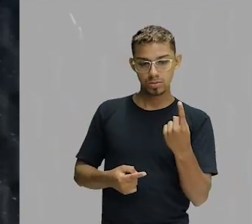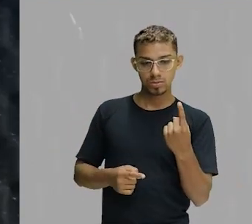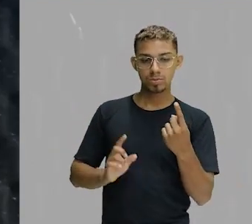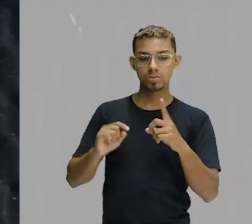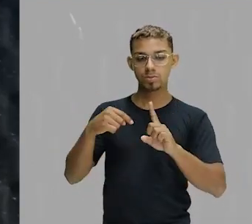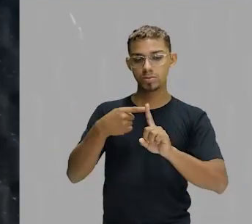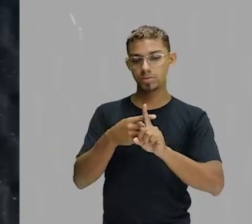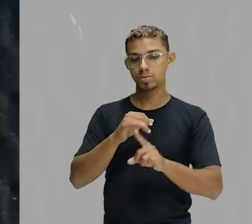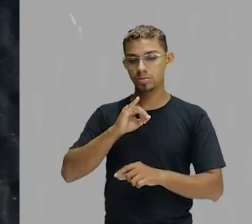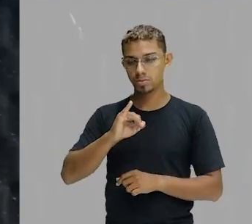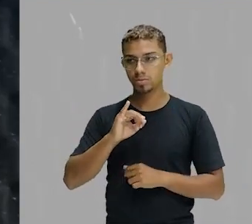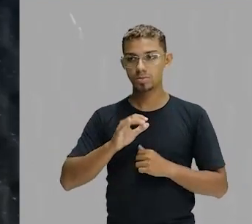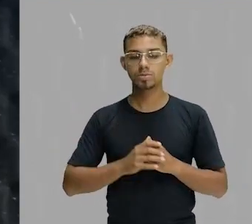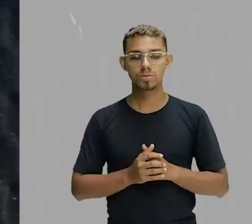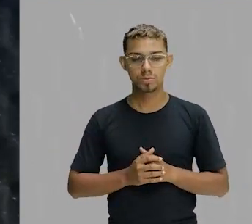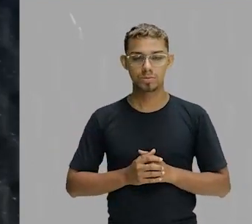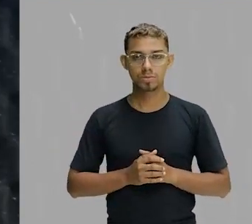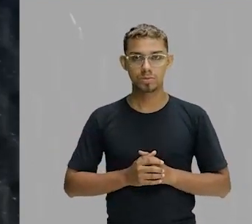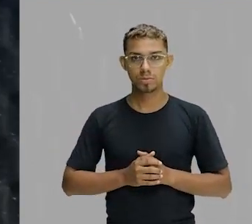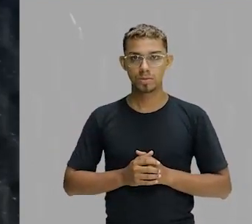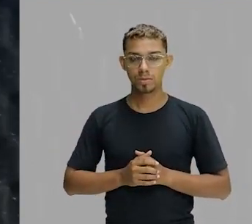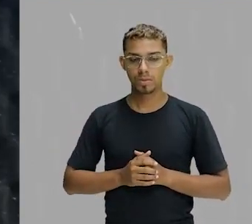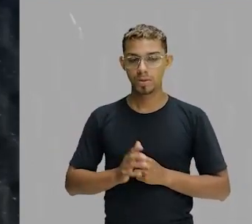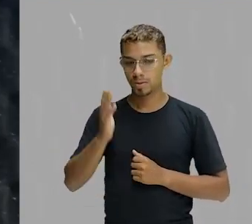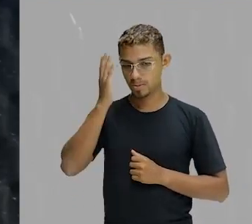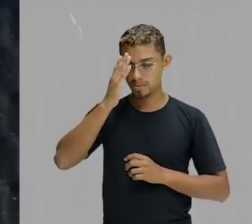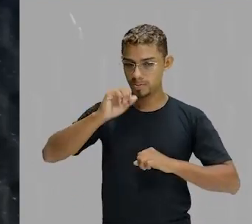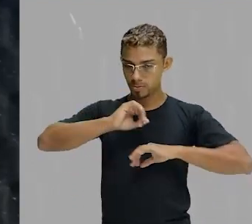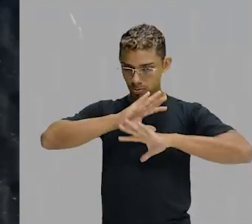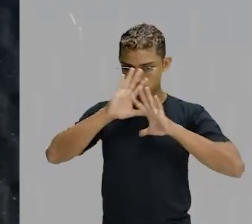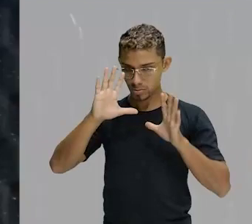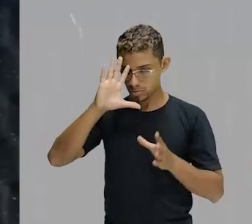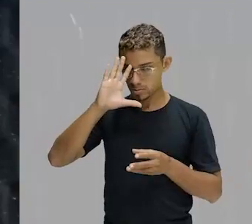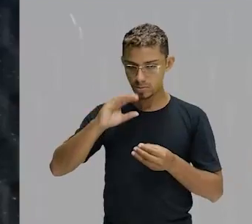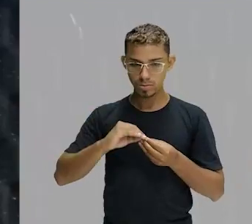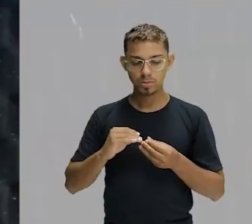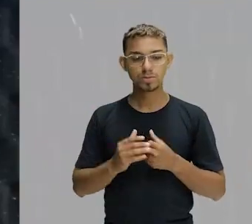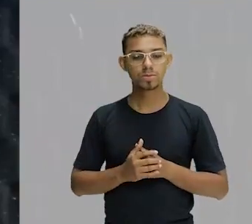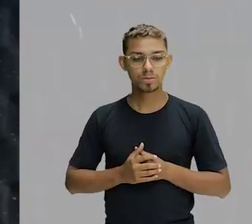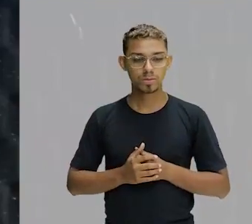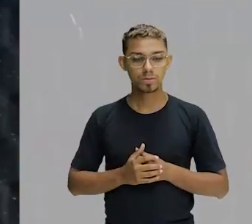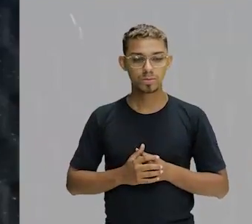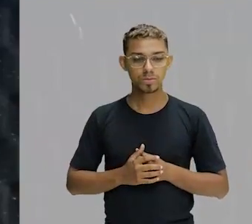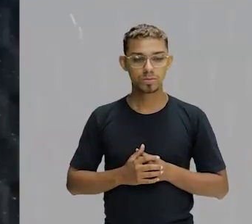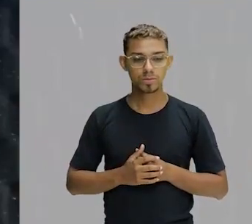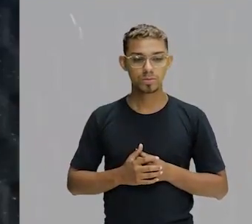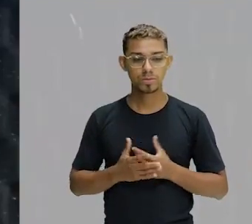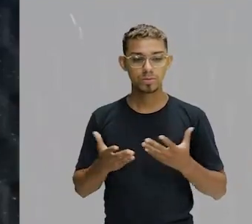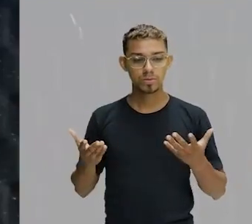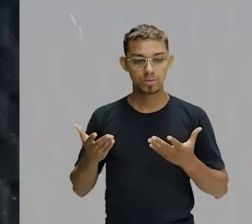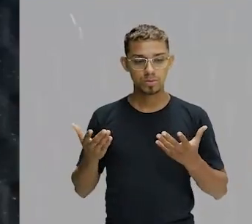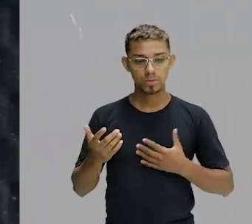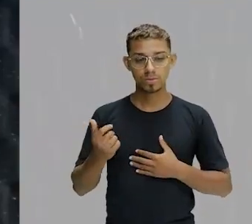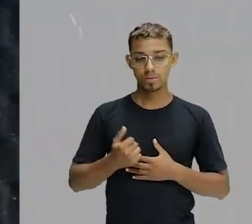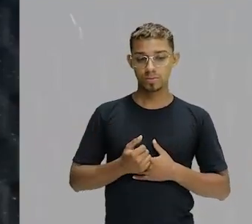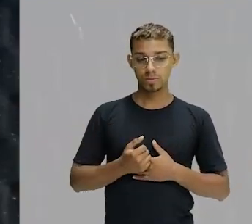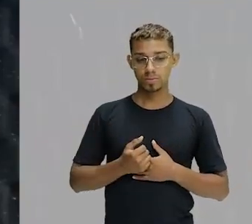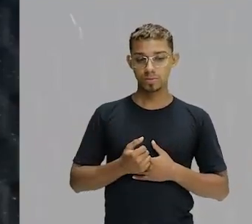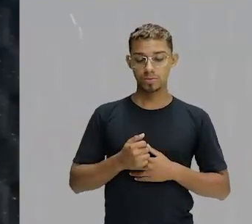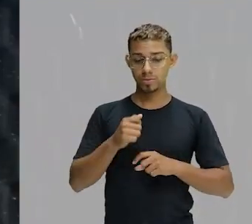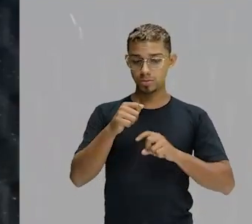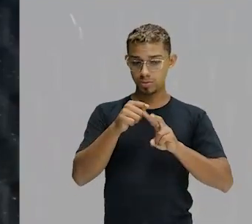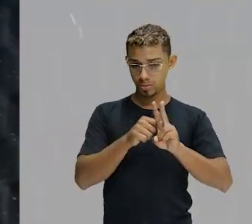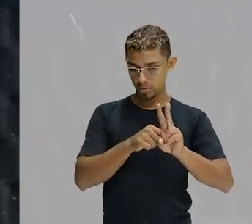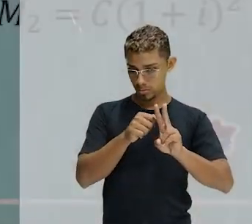ser capital que multiplica 1 mais I. Guarda essa informação. Vamos ver após o segundo período? Após o segundo período,